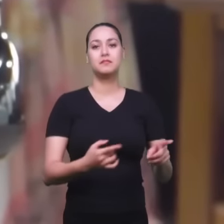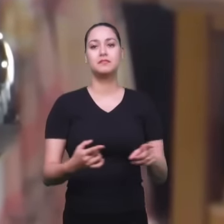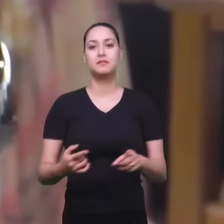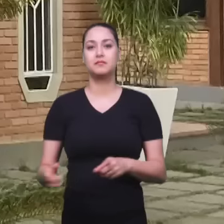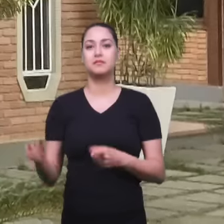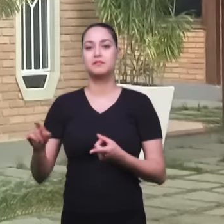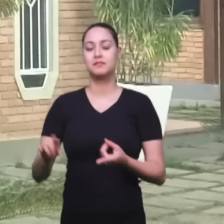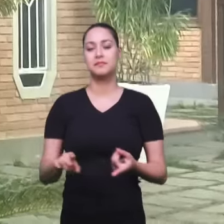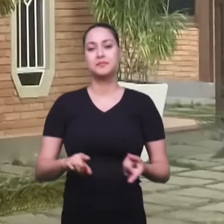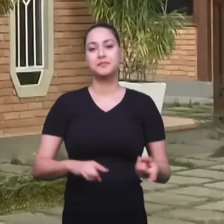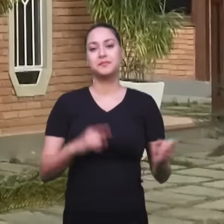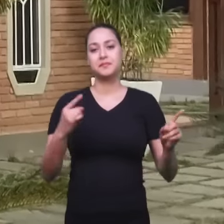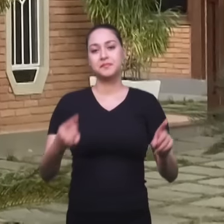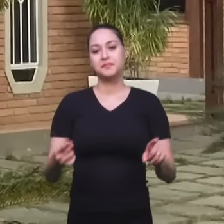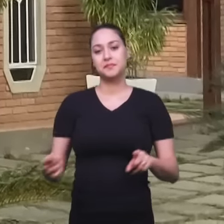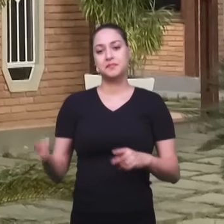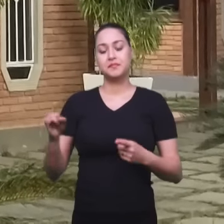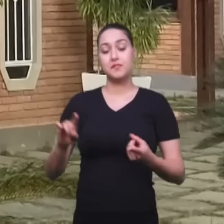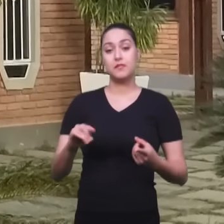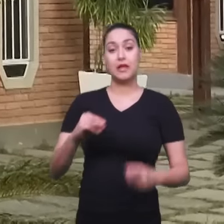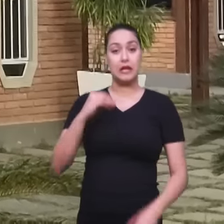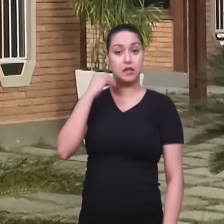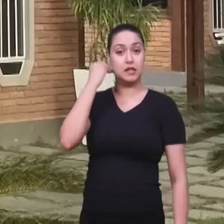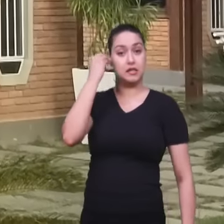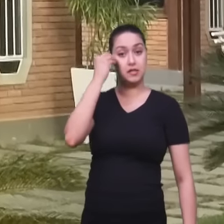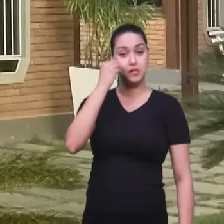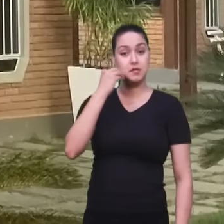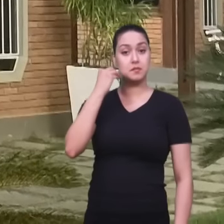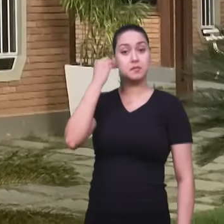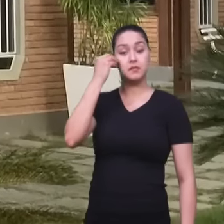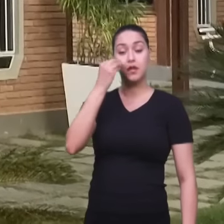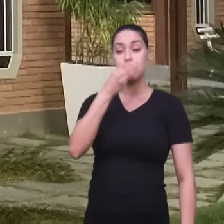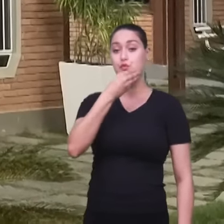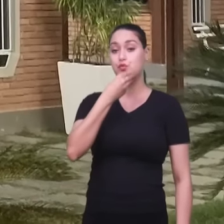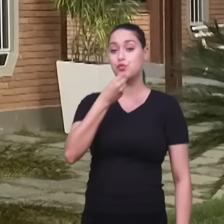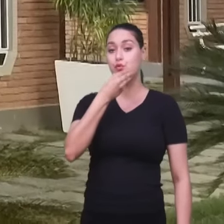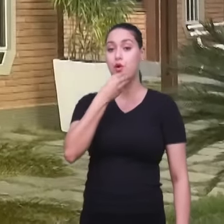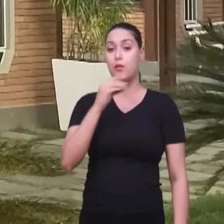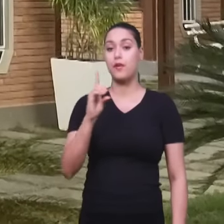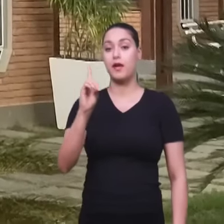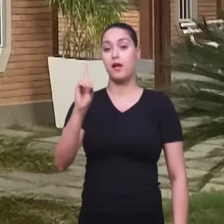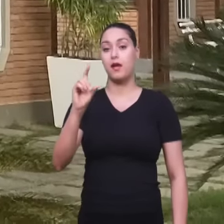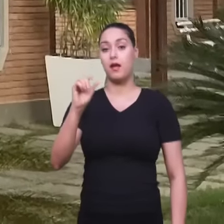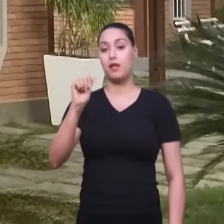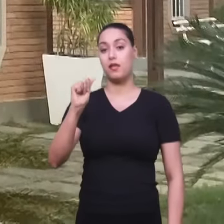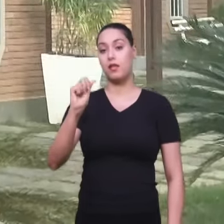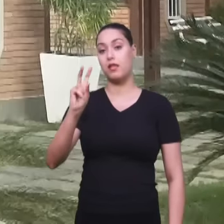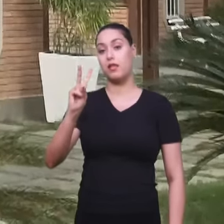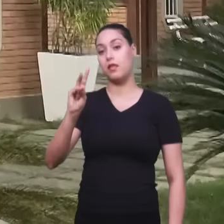Com a minha voz Salmo ao Senhor